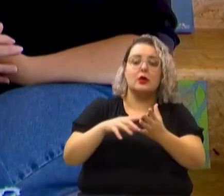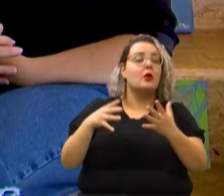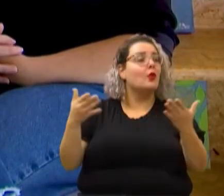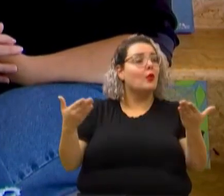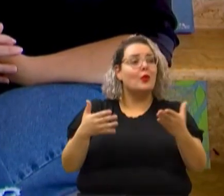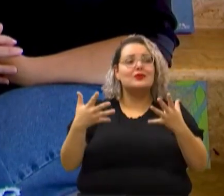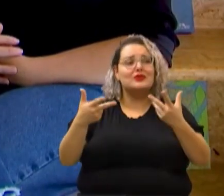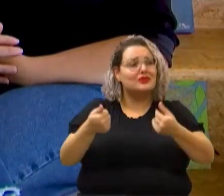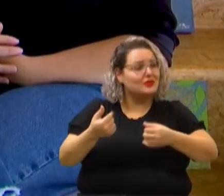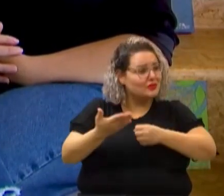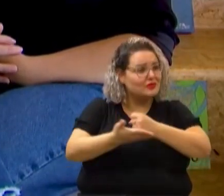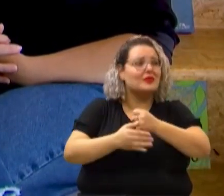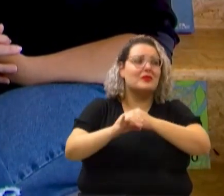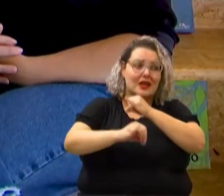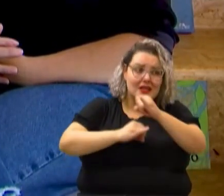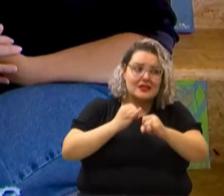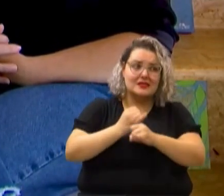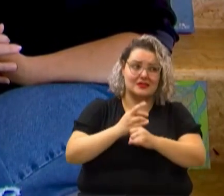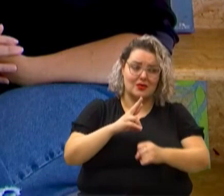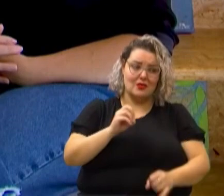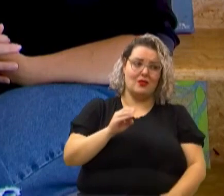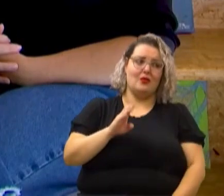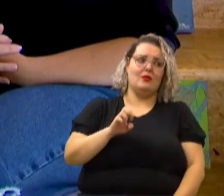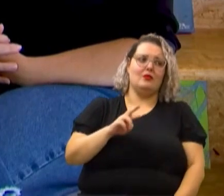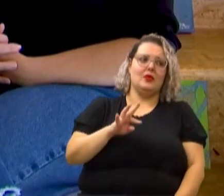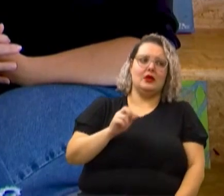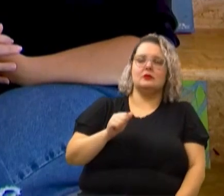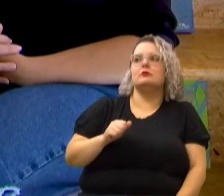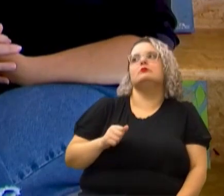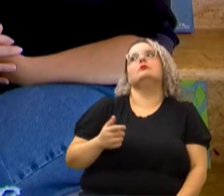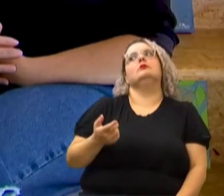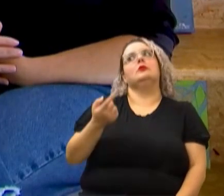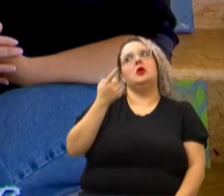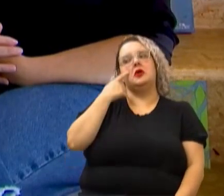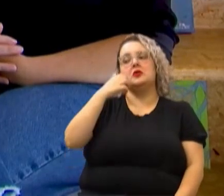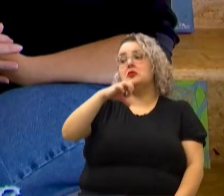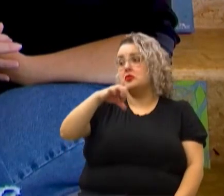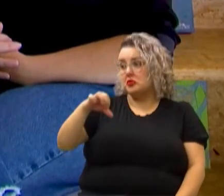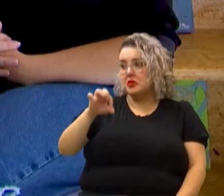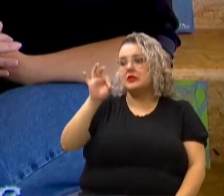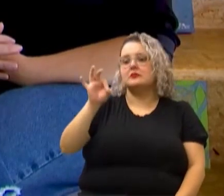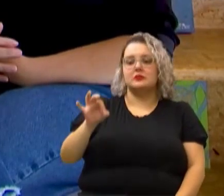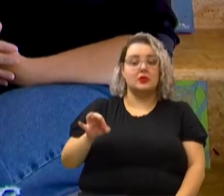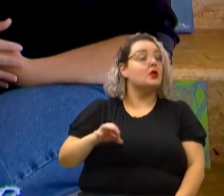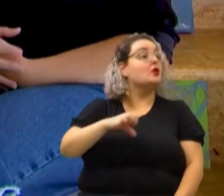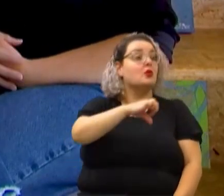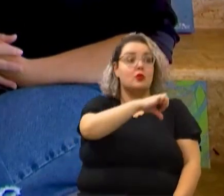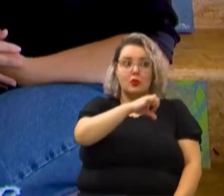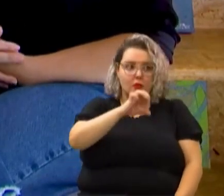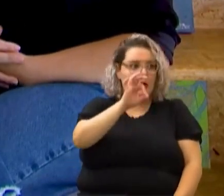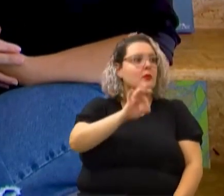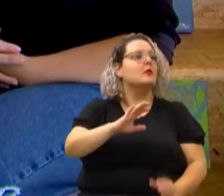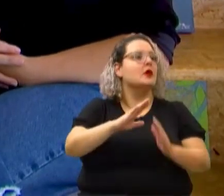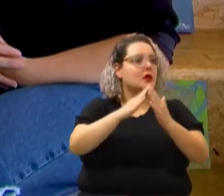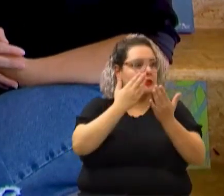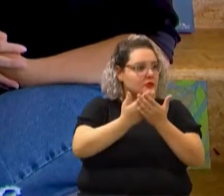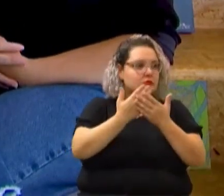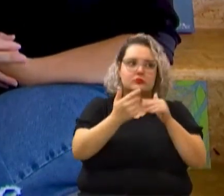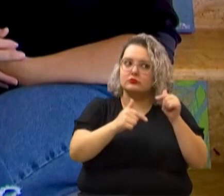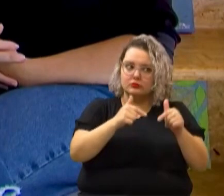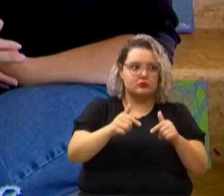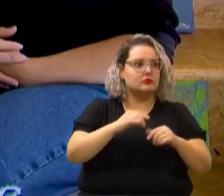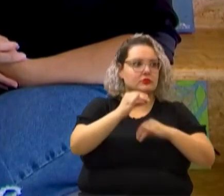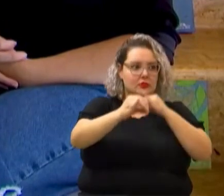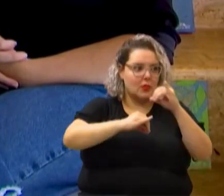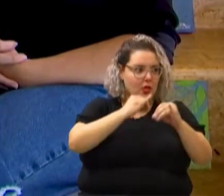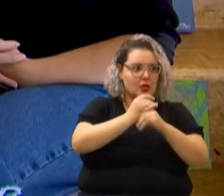é tudo a base de internet Roberta olha 99% nas escolas assim trabalho